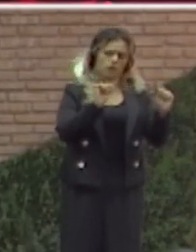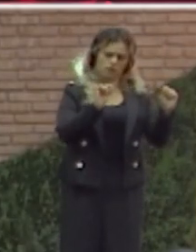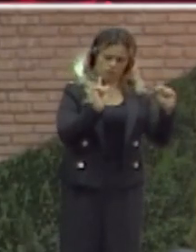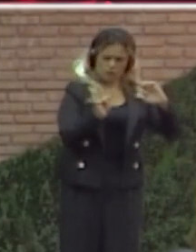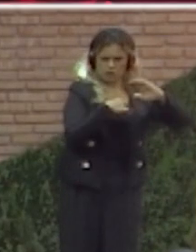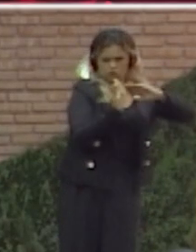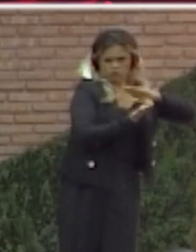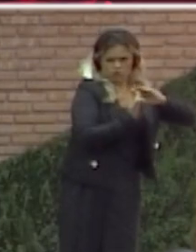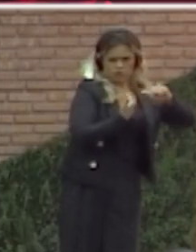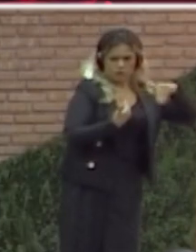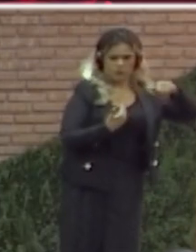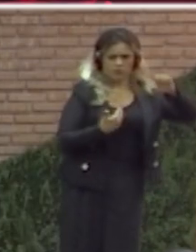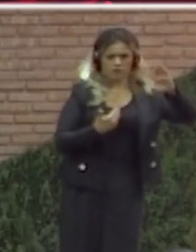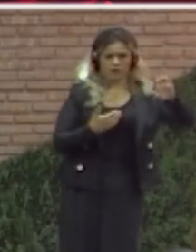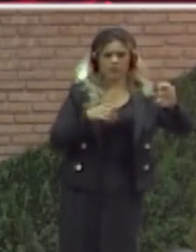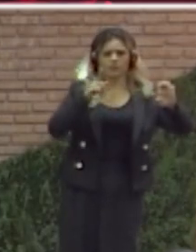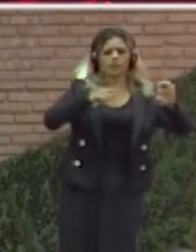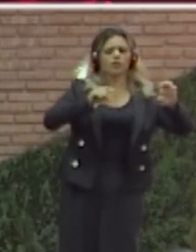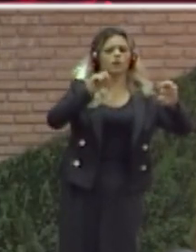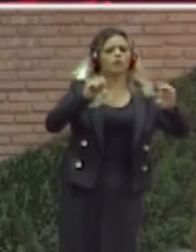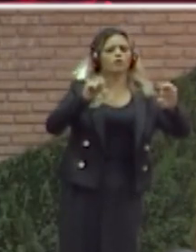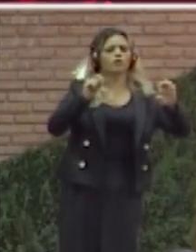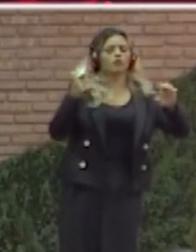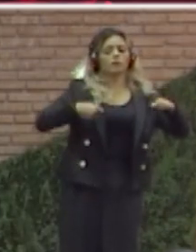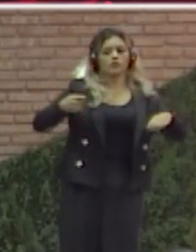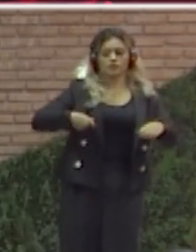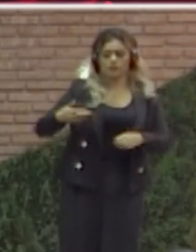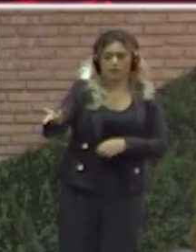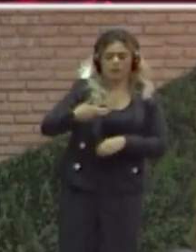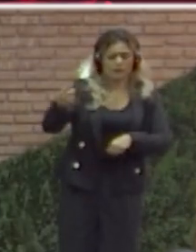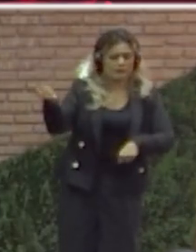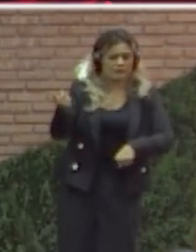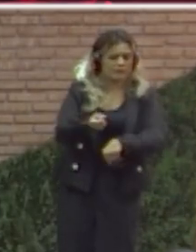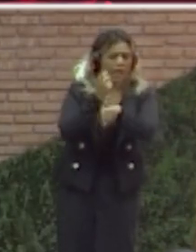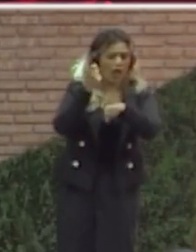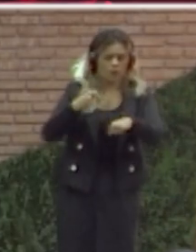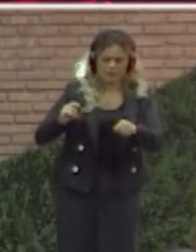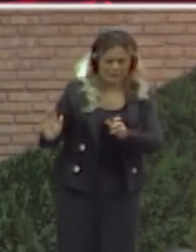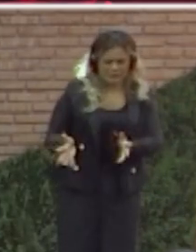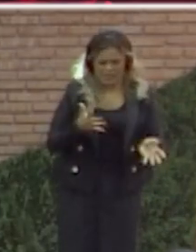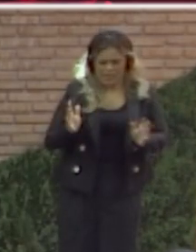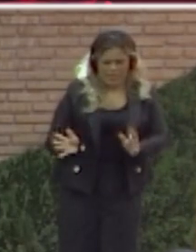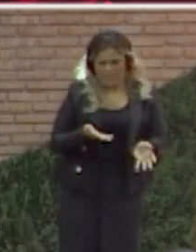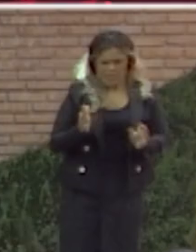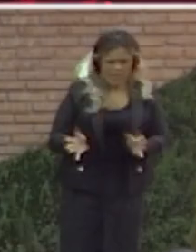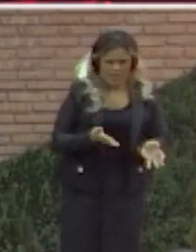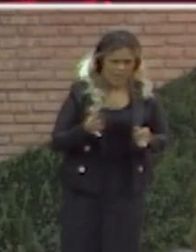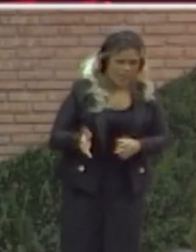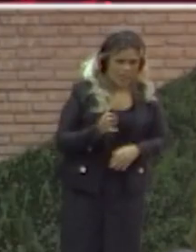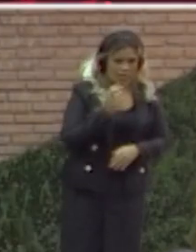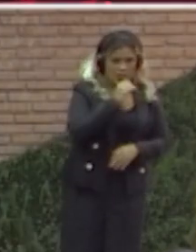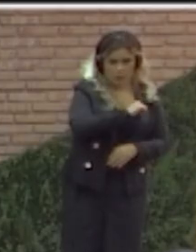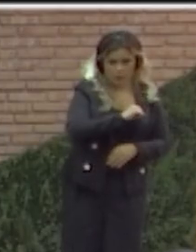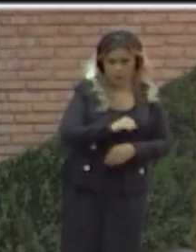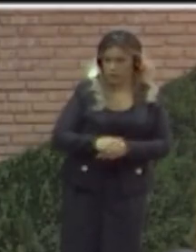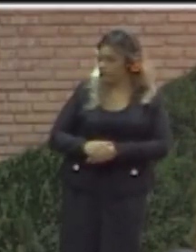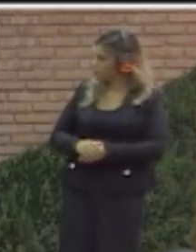tem, que é speed and scale. A gente tem que ser rápido e a gente tem que produzir muito.